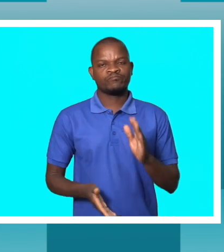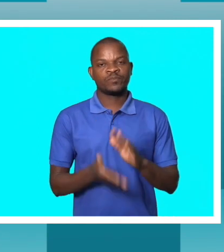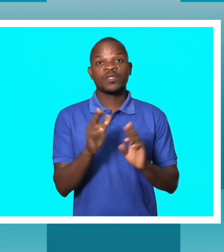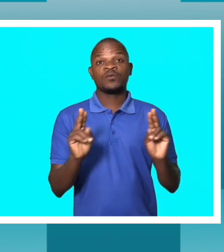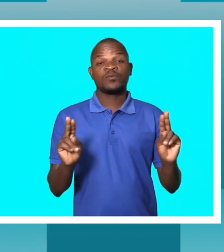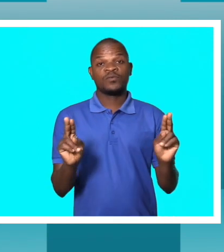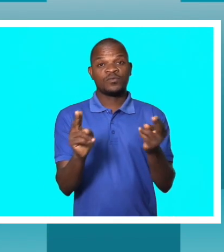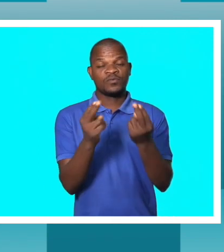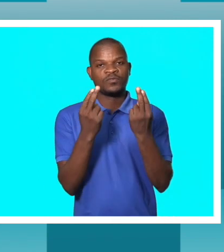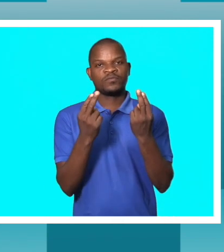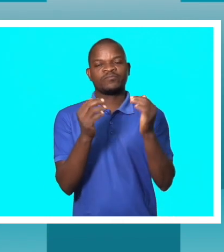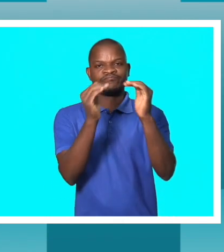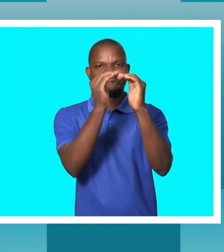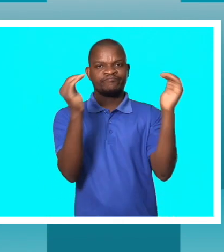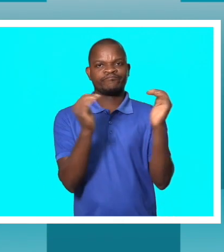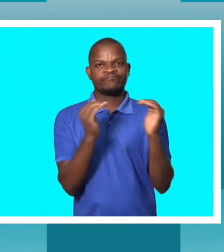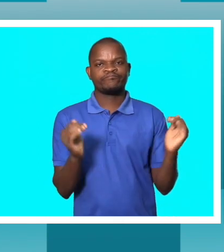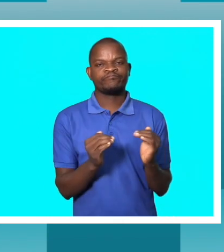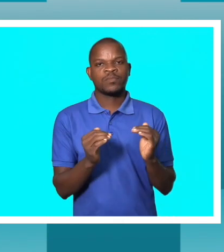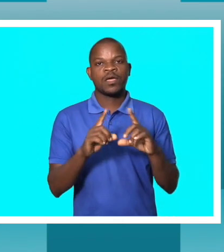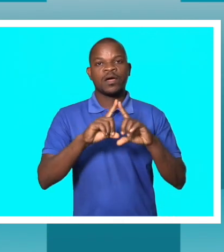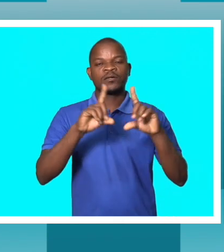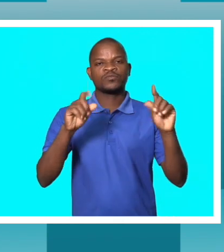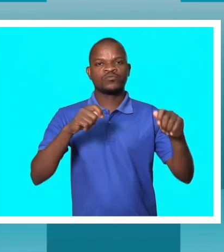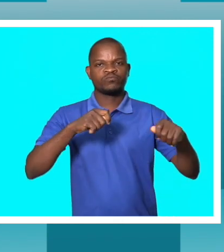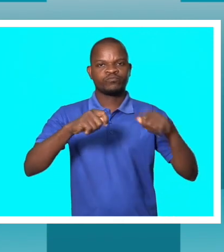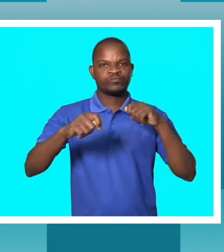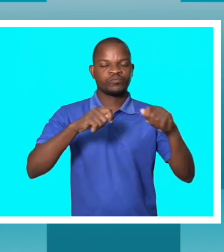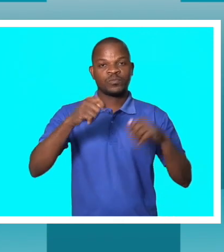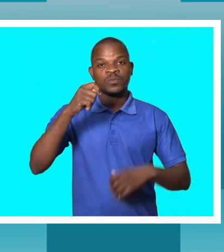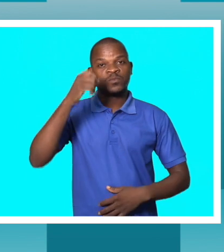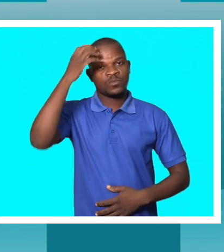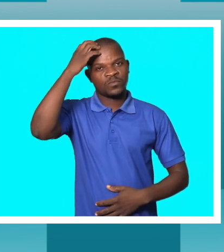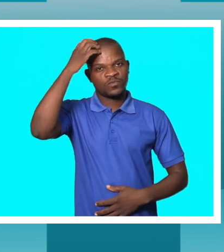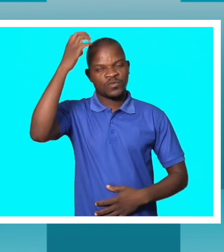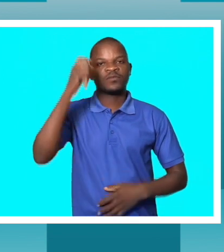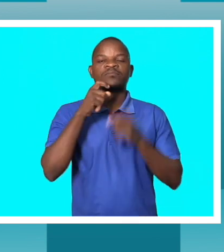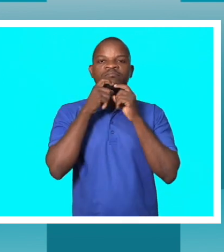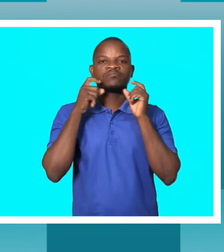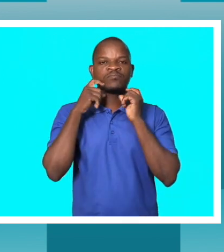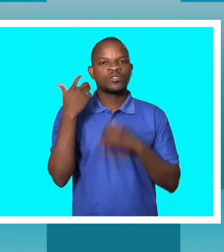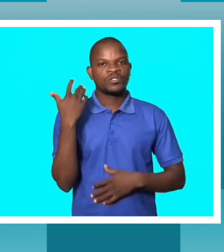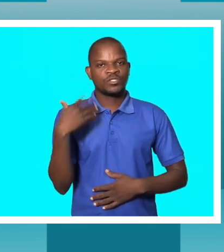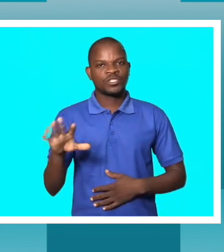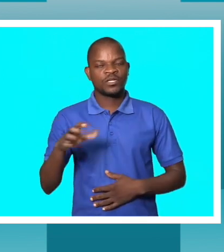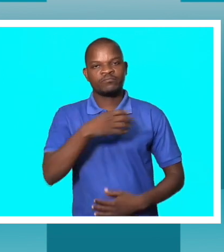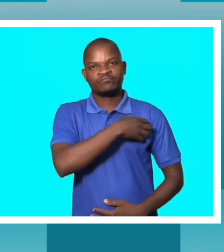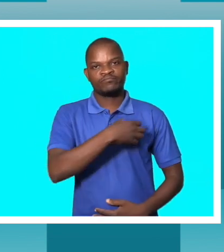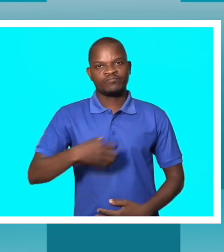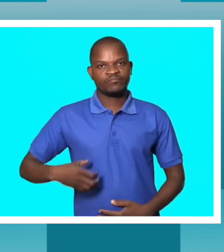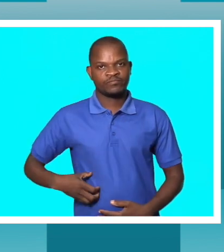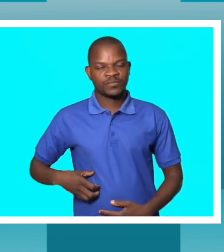Já iniciou o novo ciclo de governação em Moçambique com a investidura do presidente